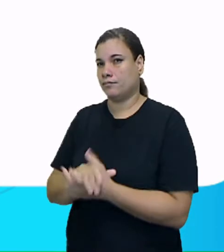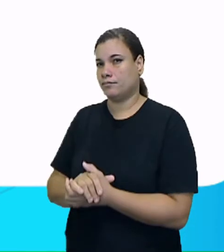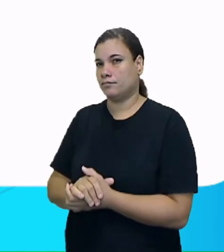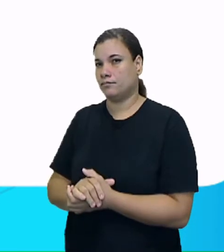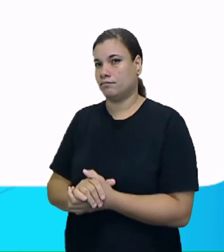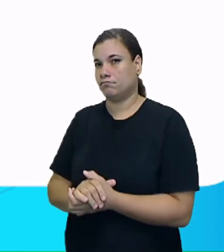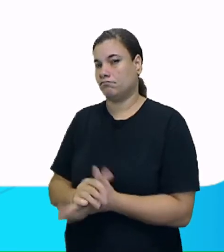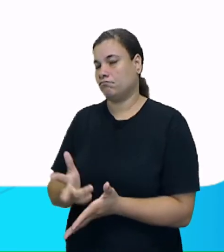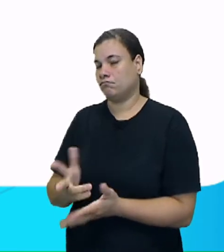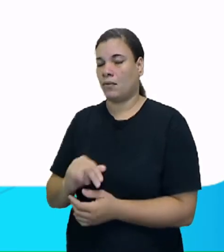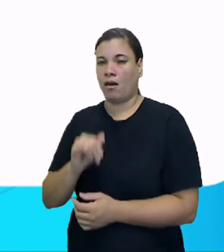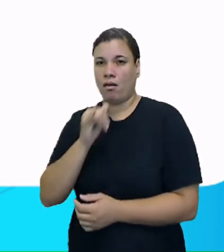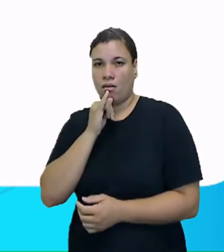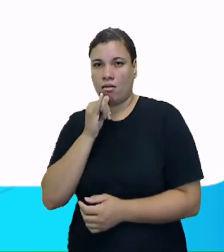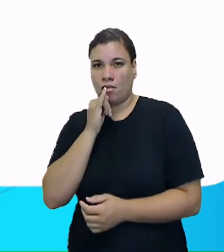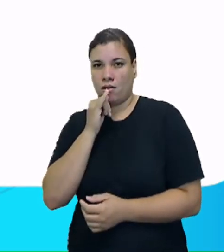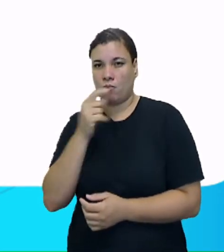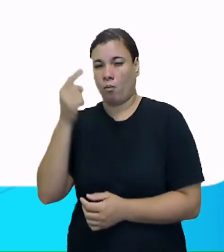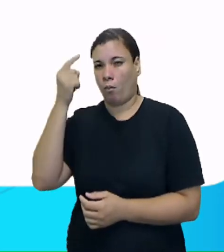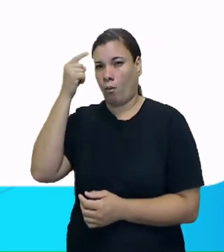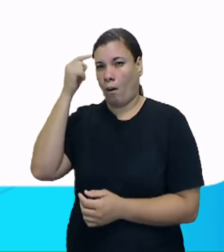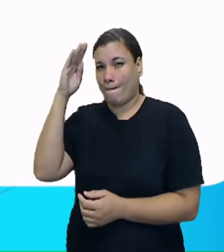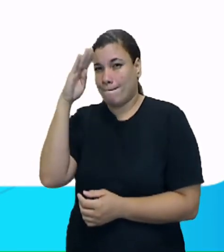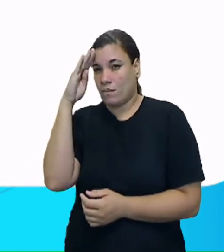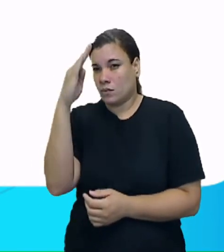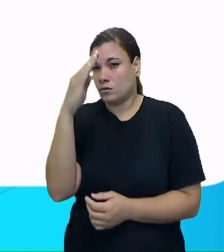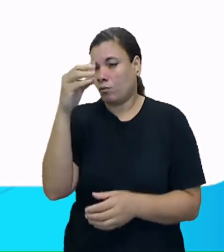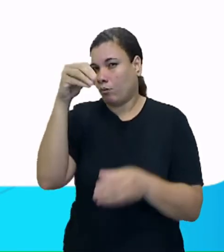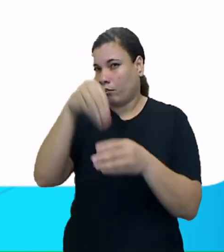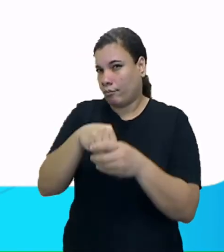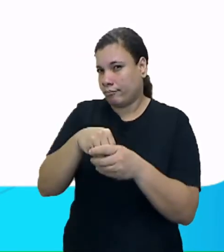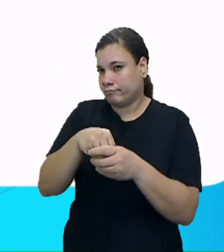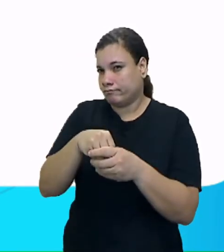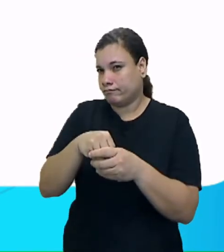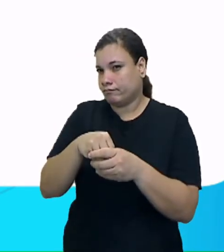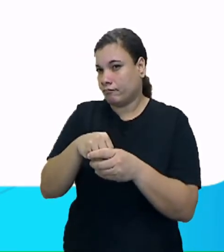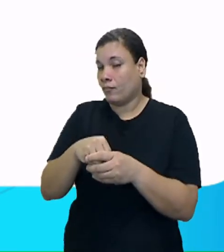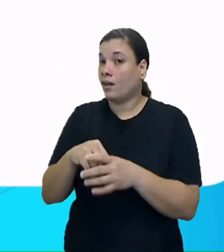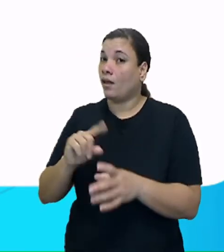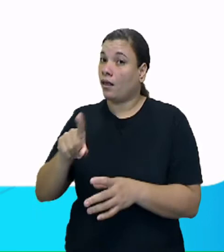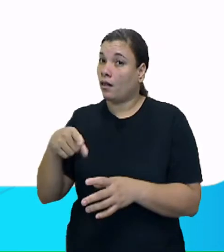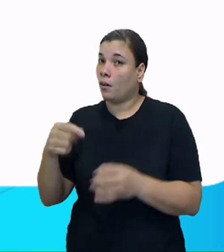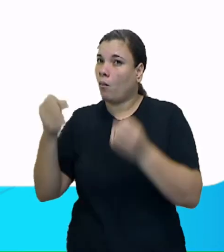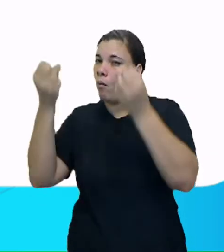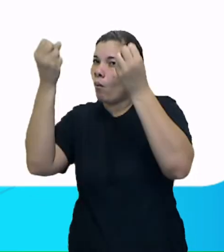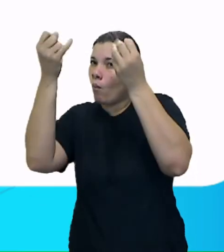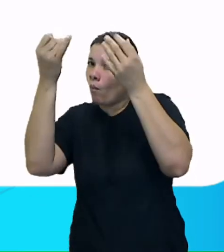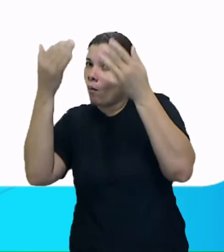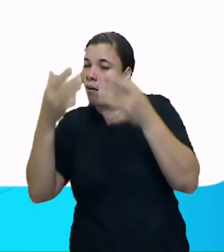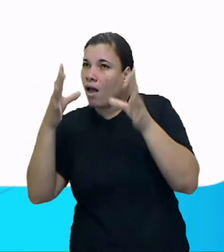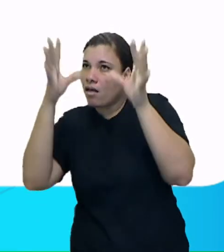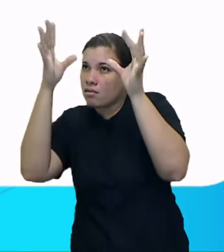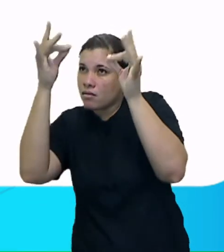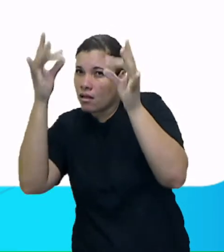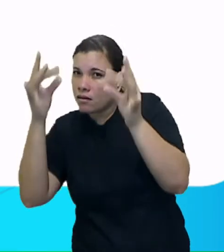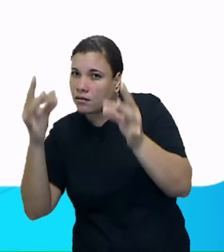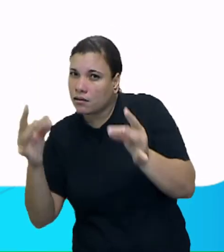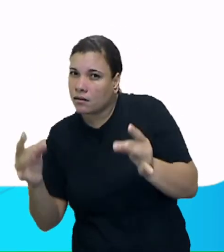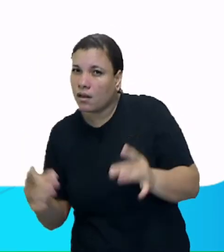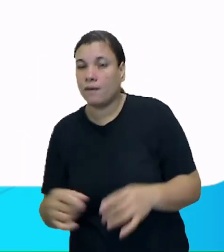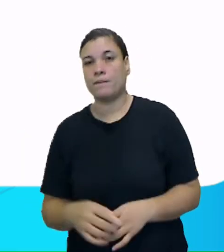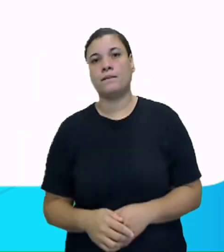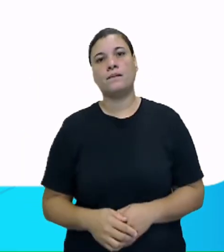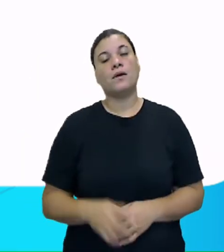central. E aqui especificaríamos os detalhes desta ideia central que a gente